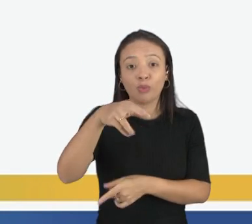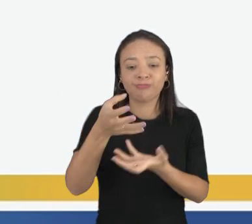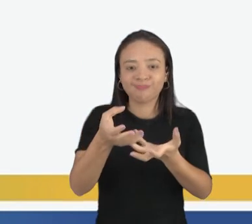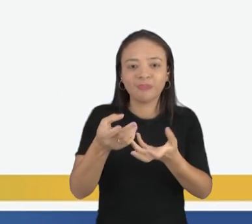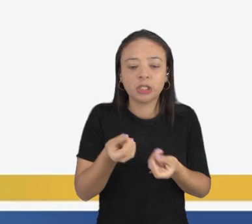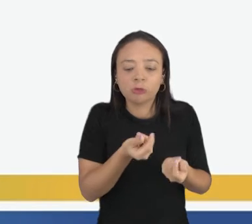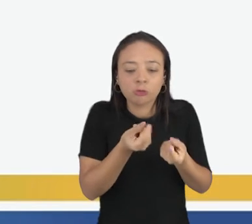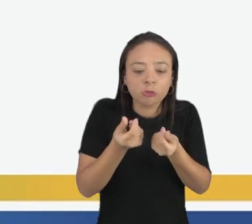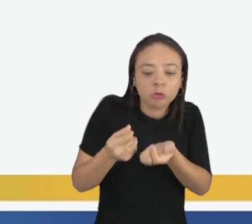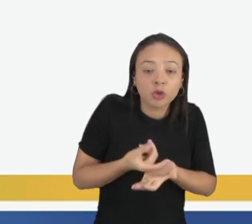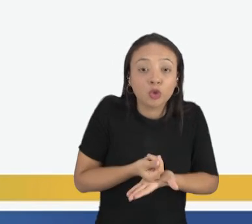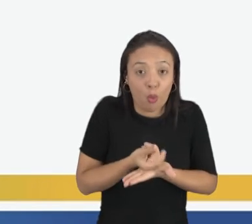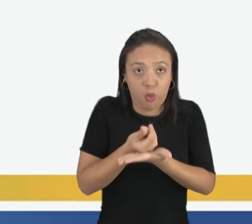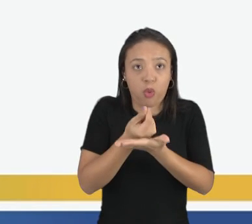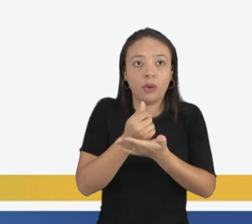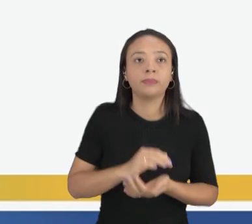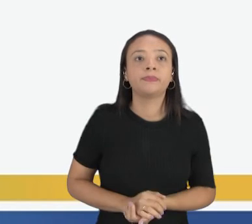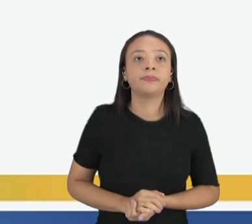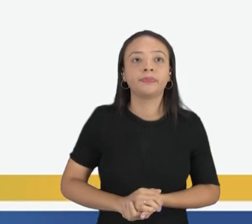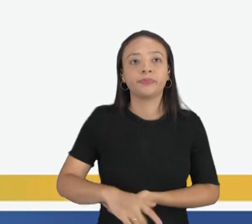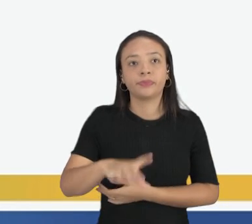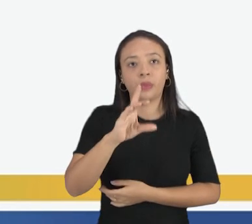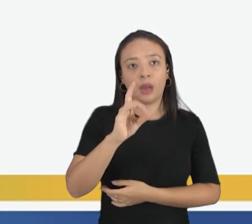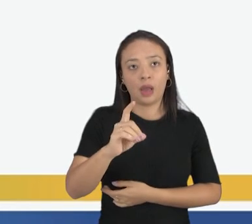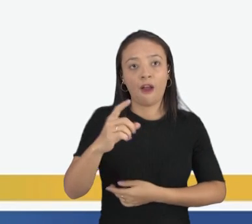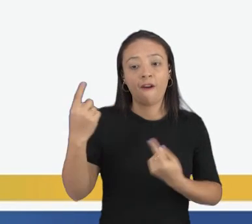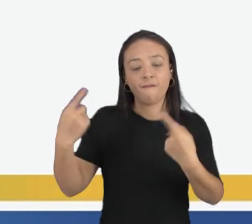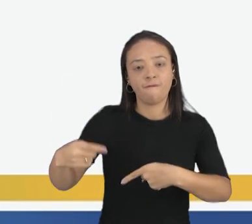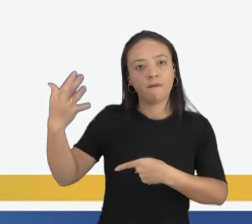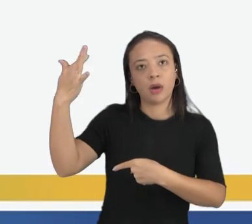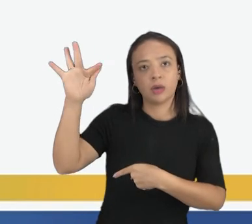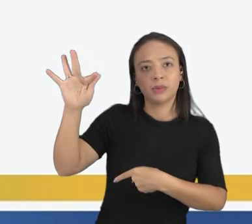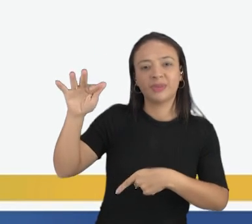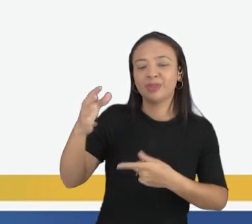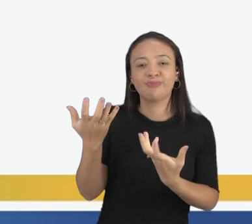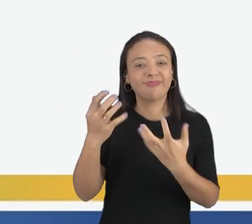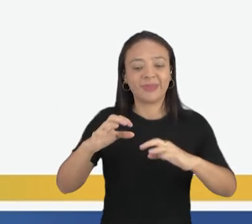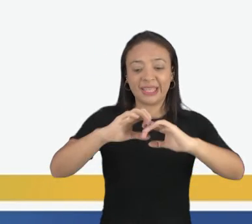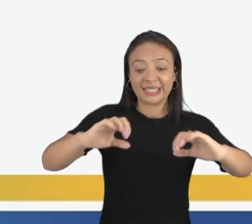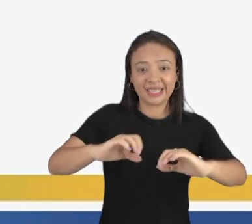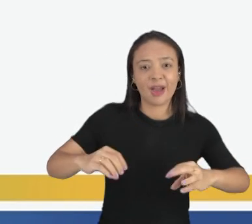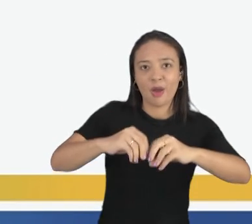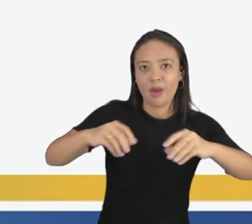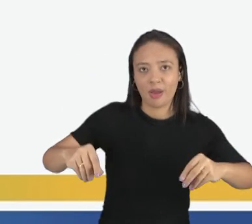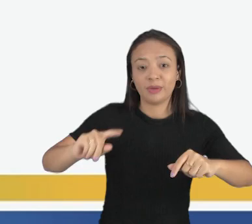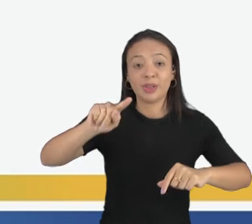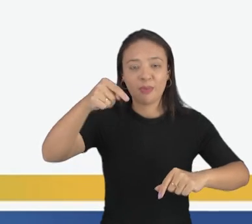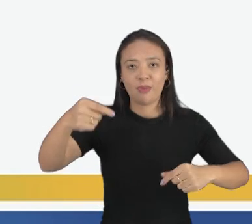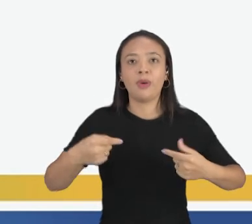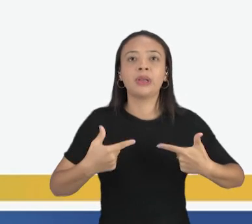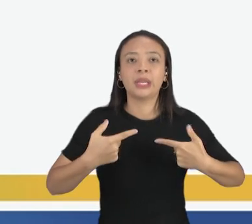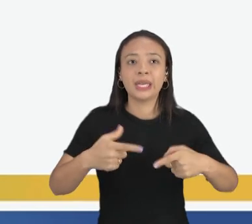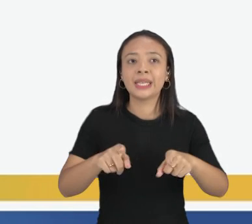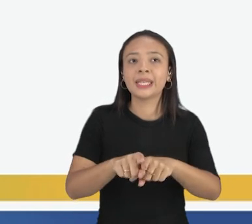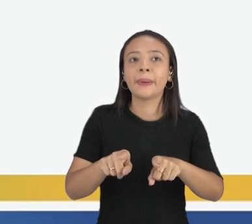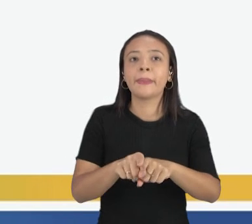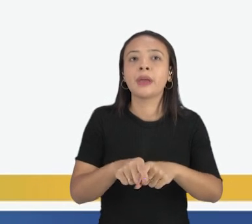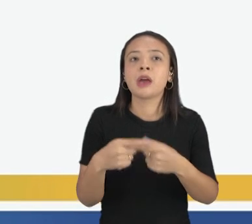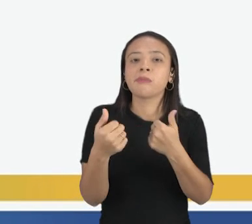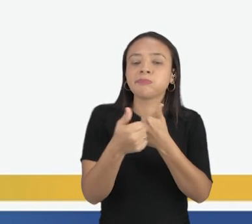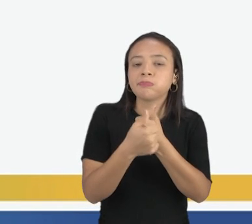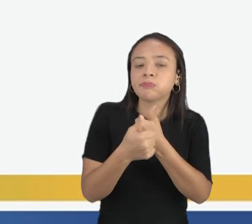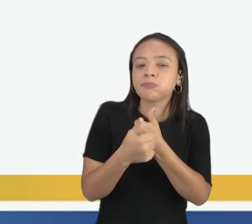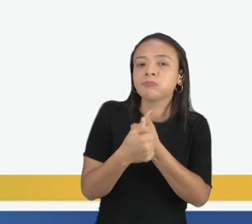capitalismo. A oposição da França à divisão do seu território após as guerras napoleônicas e a aproximação entre